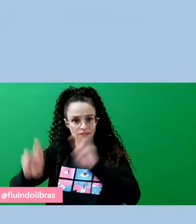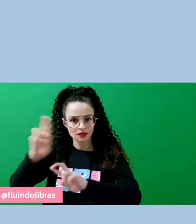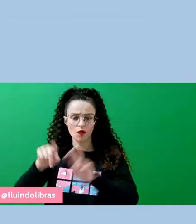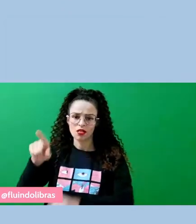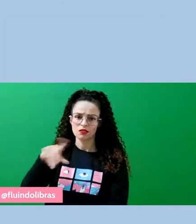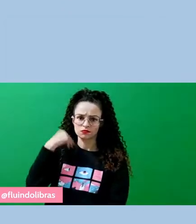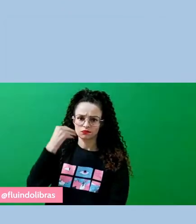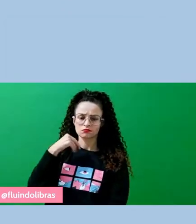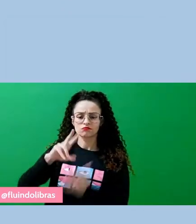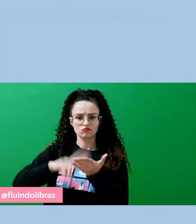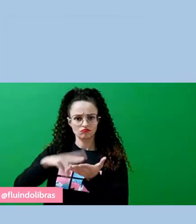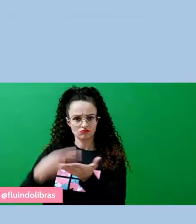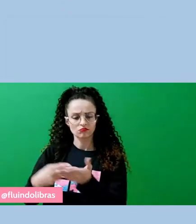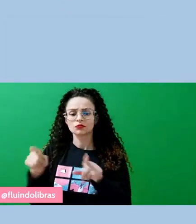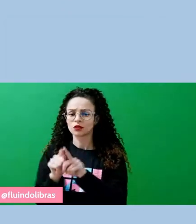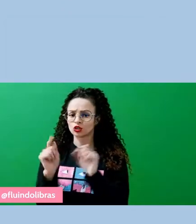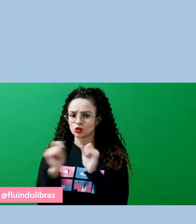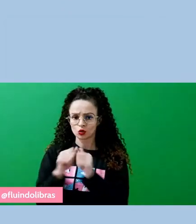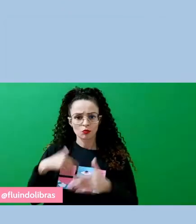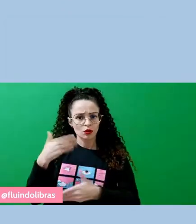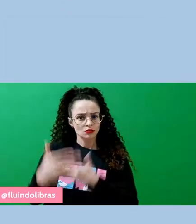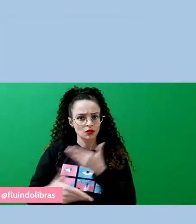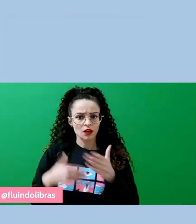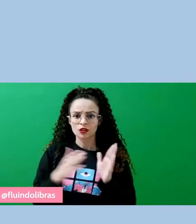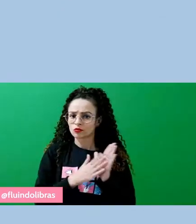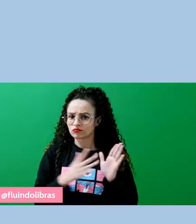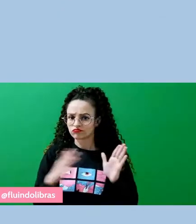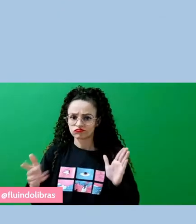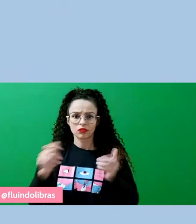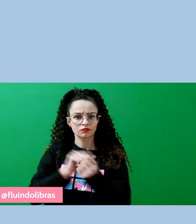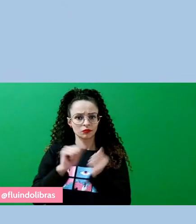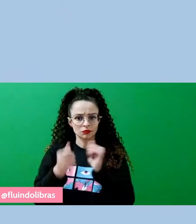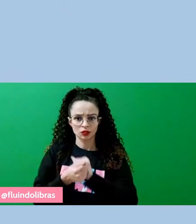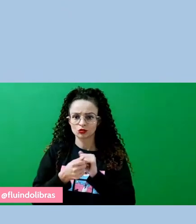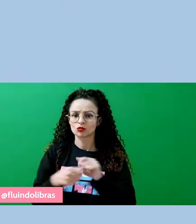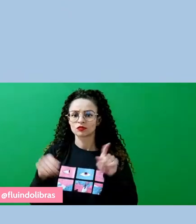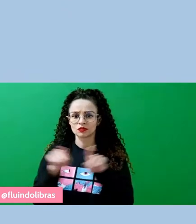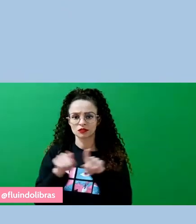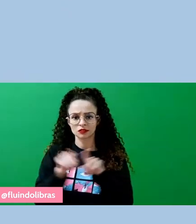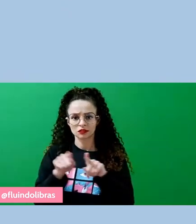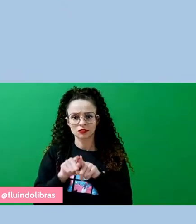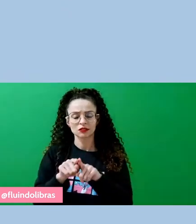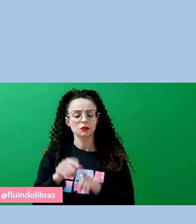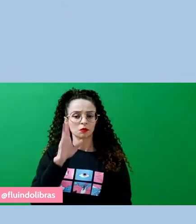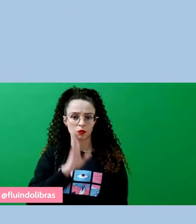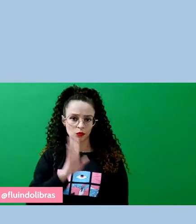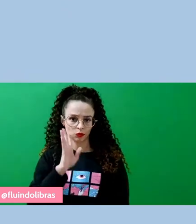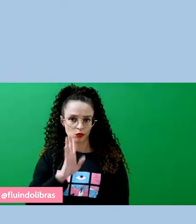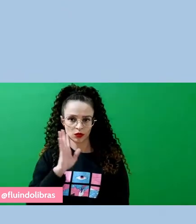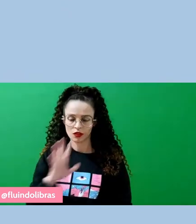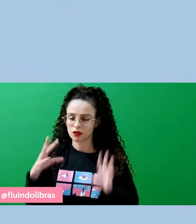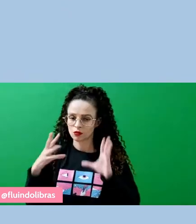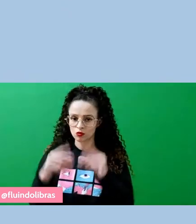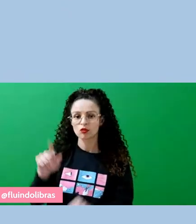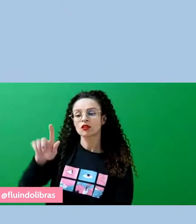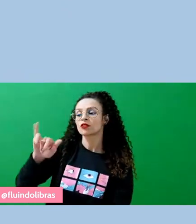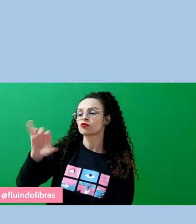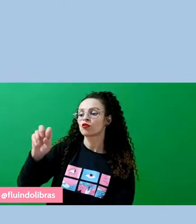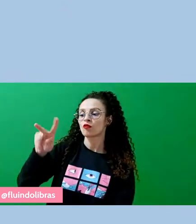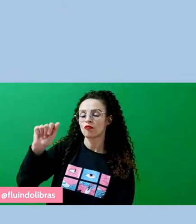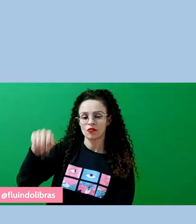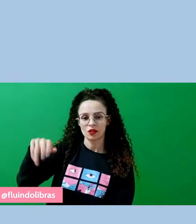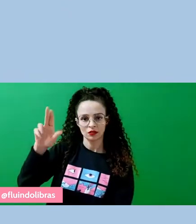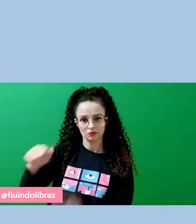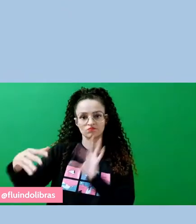tê-la no processo conosco, durante também as adaptações, as leituras, a gente fez leituras com ela, conversou, então a Giovanna esteve bastante próxima,